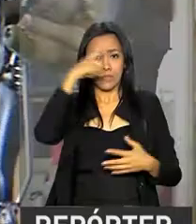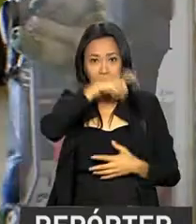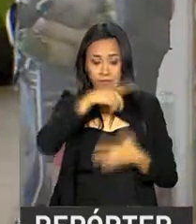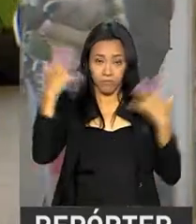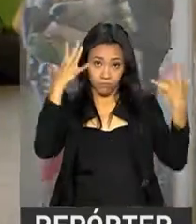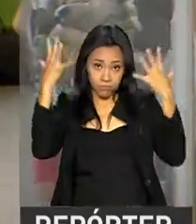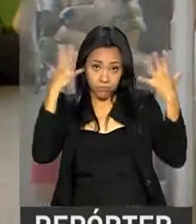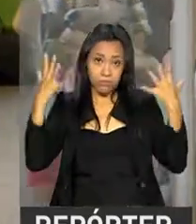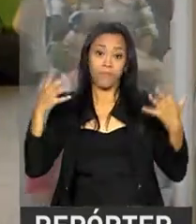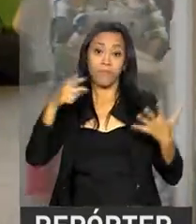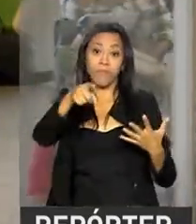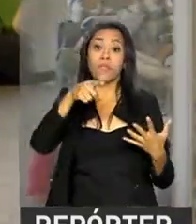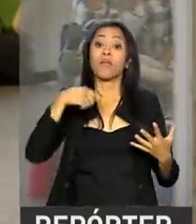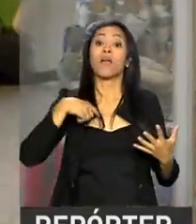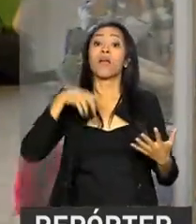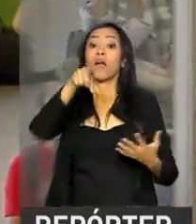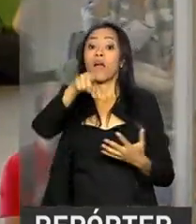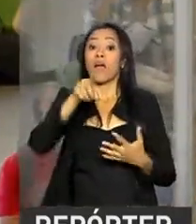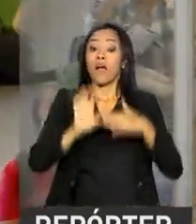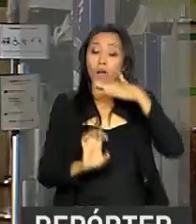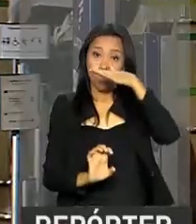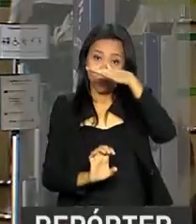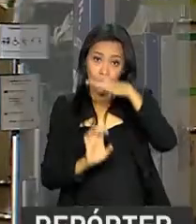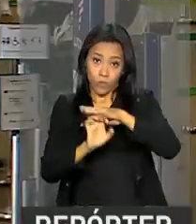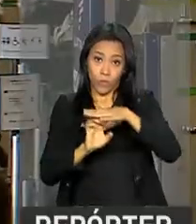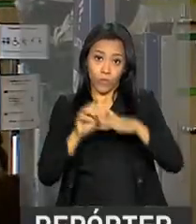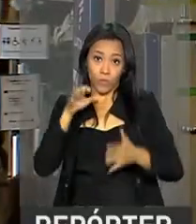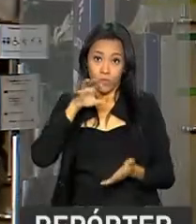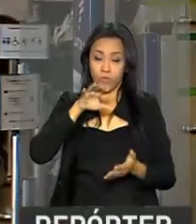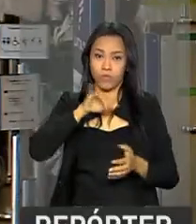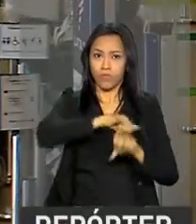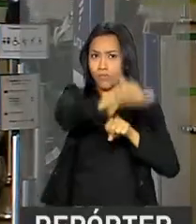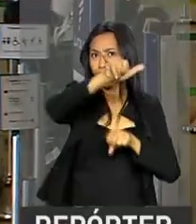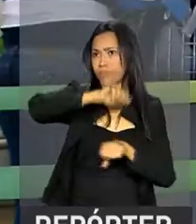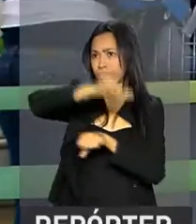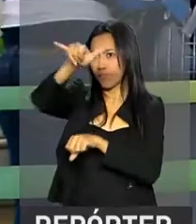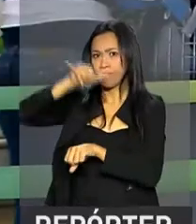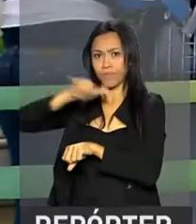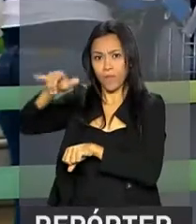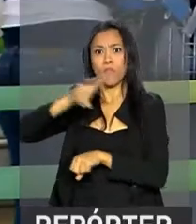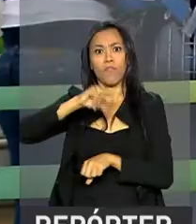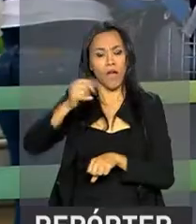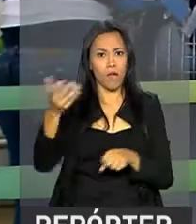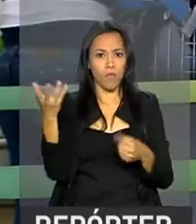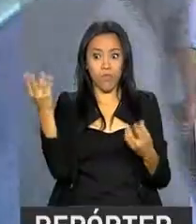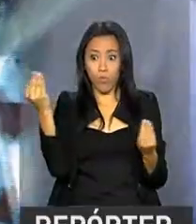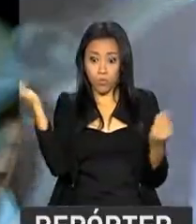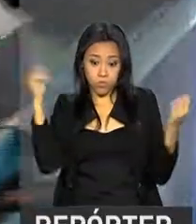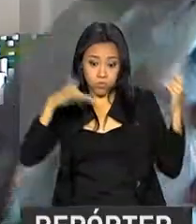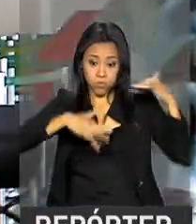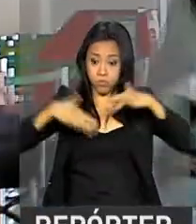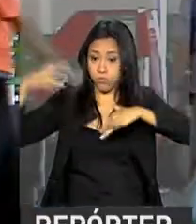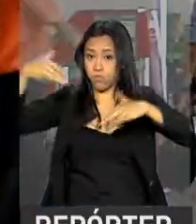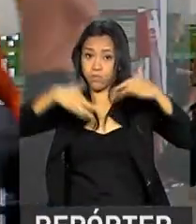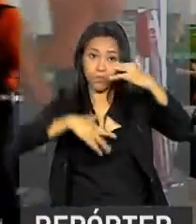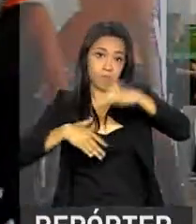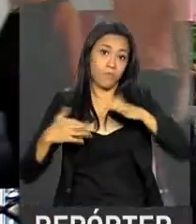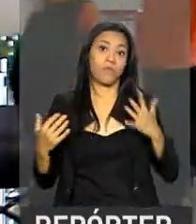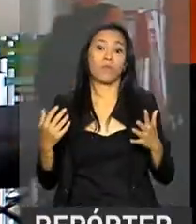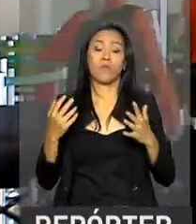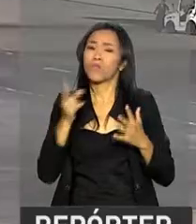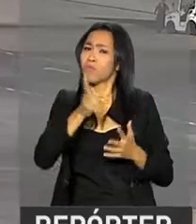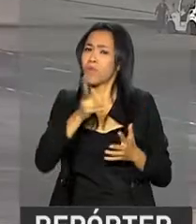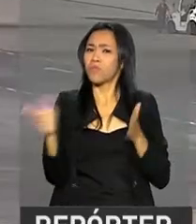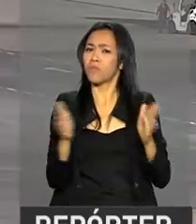administrados pela infraero deve aumentar até a próxima segunda-feira em comparação com o mesmo período do ano